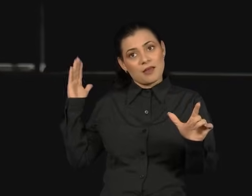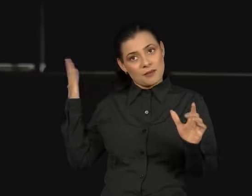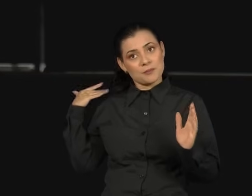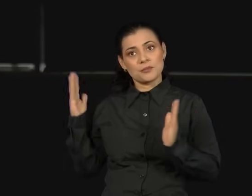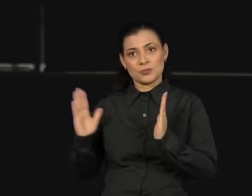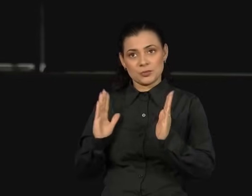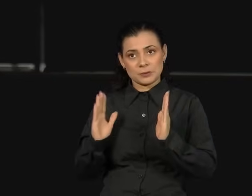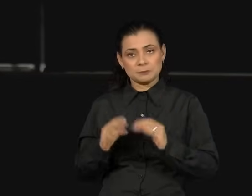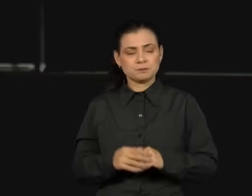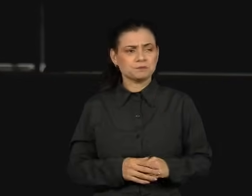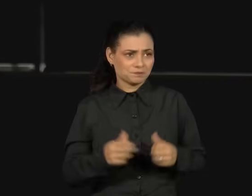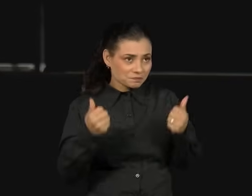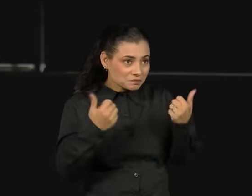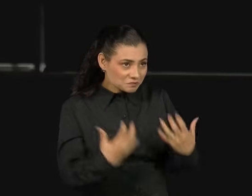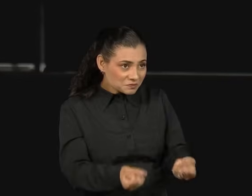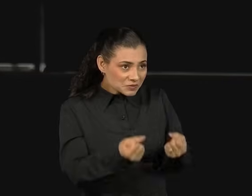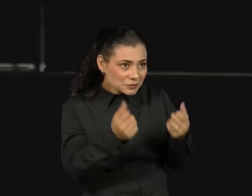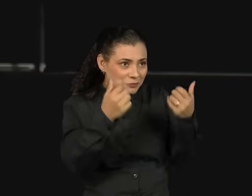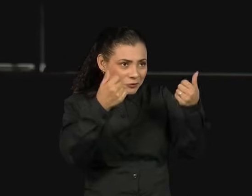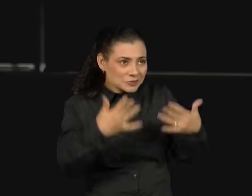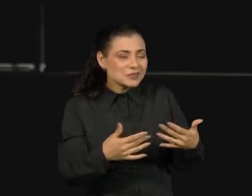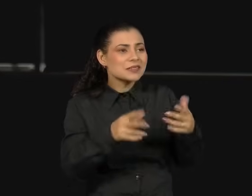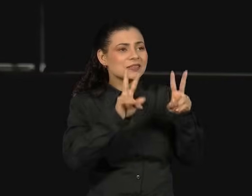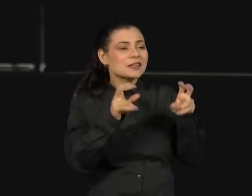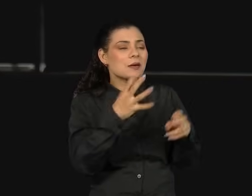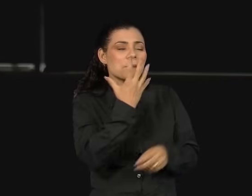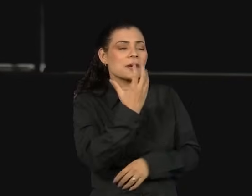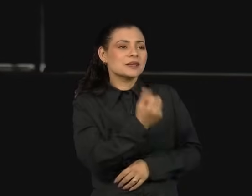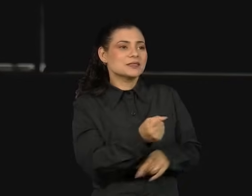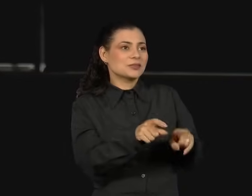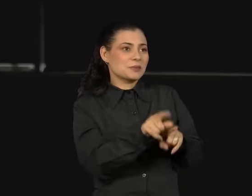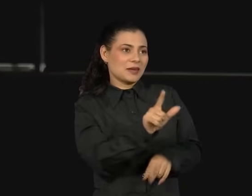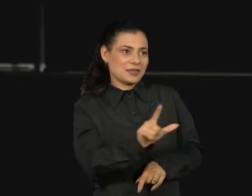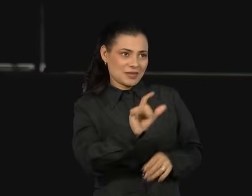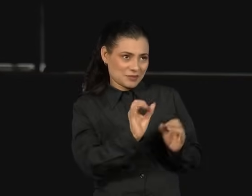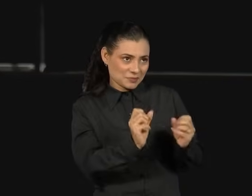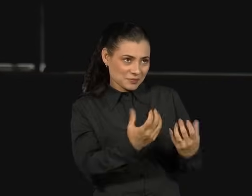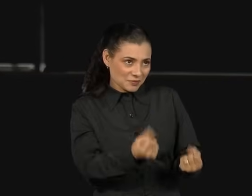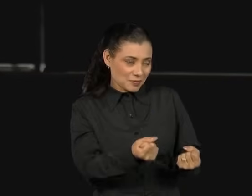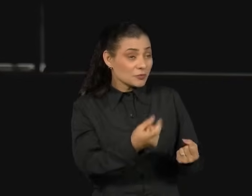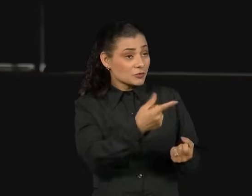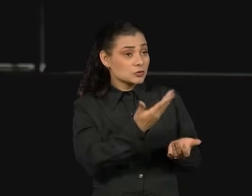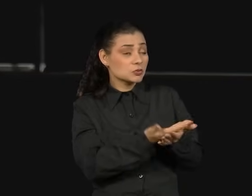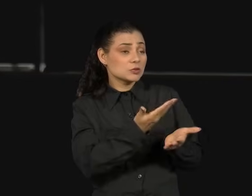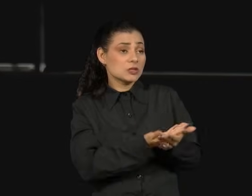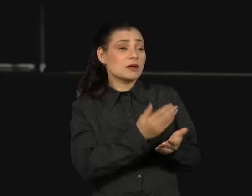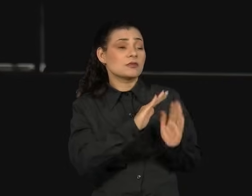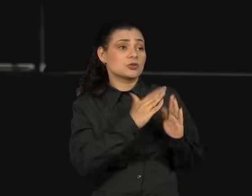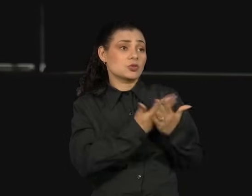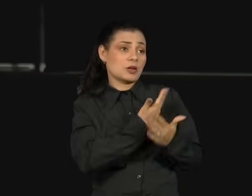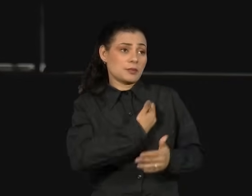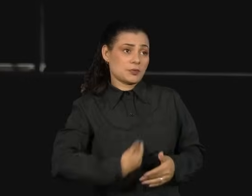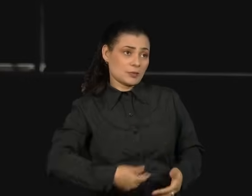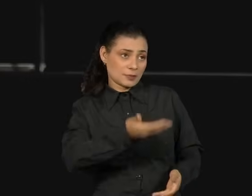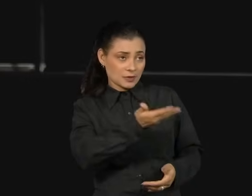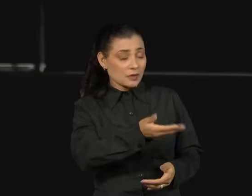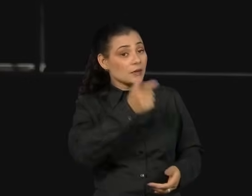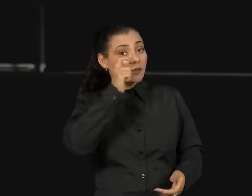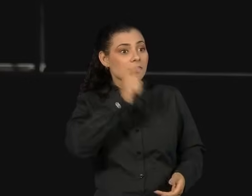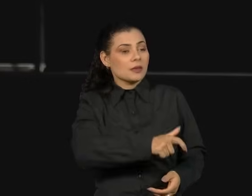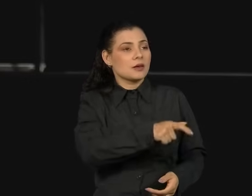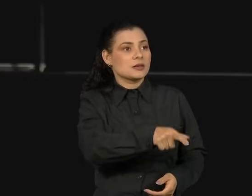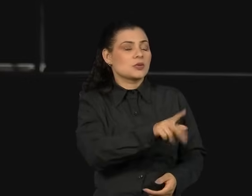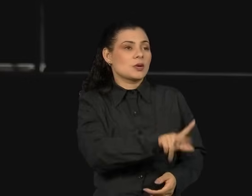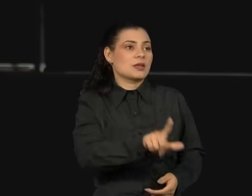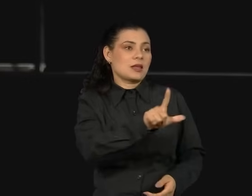falar um pouco, né, dessa outra paixão precoce sua, que é a literatura, né? Você estudava numa escola pública, né, quando se interessou